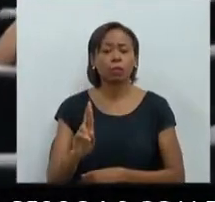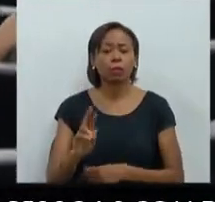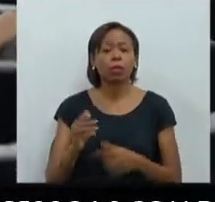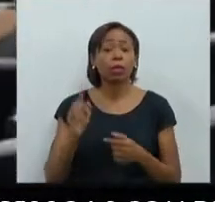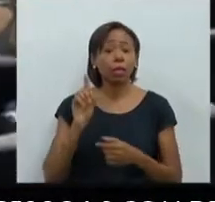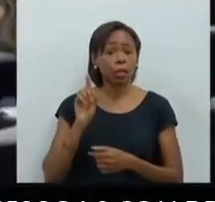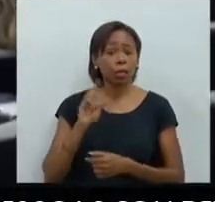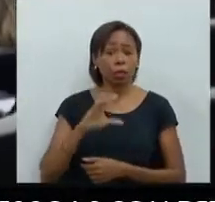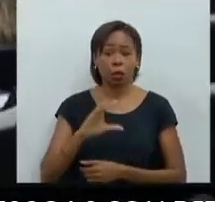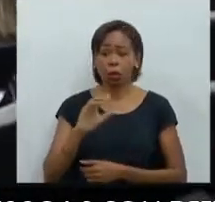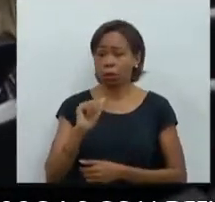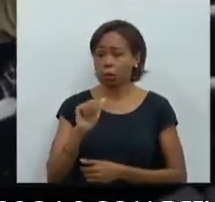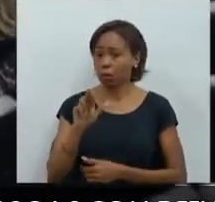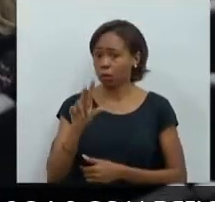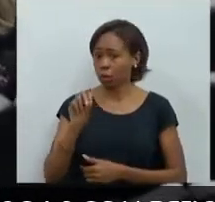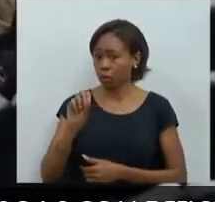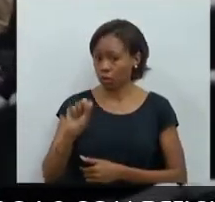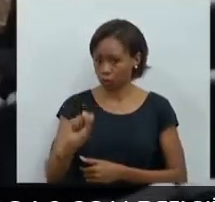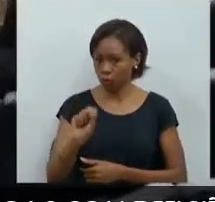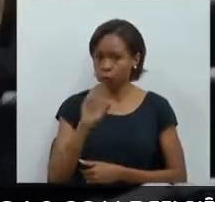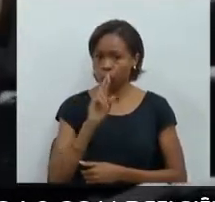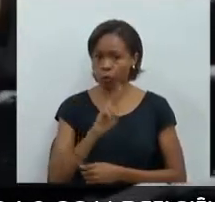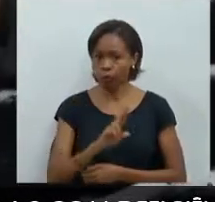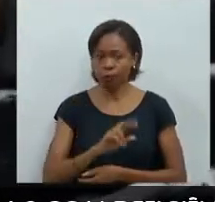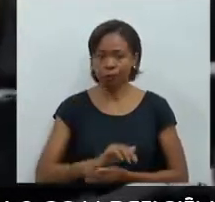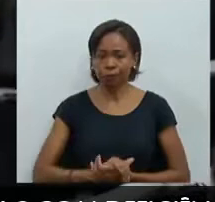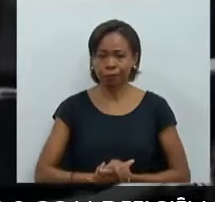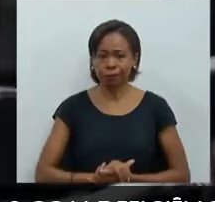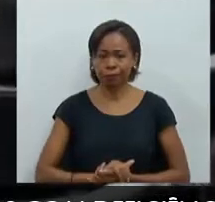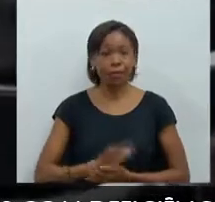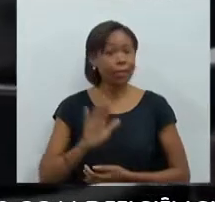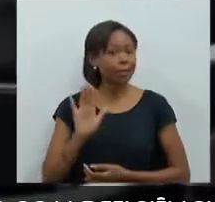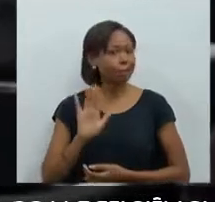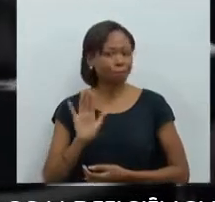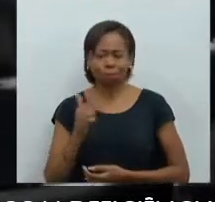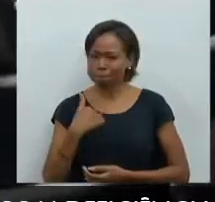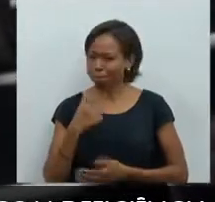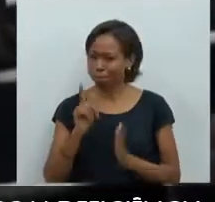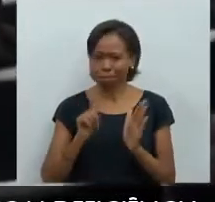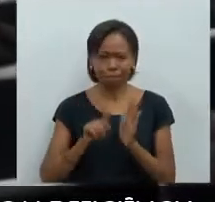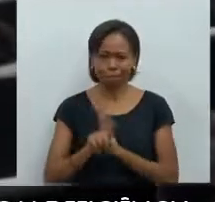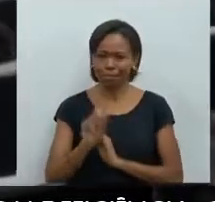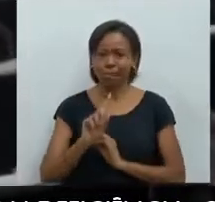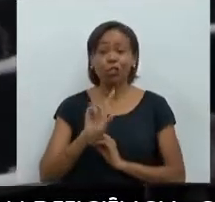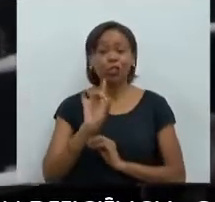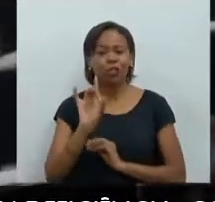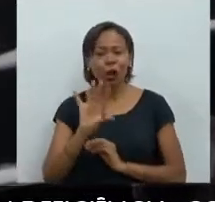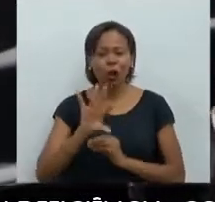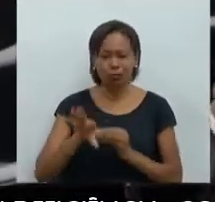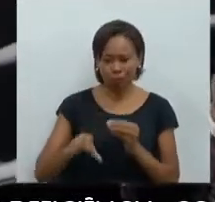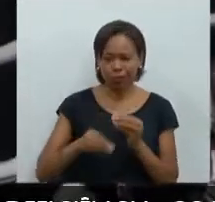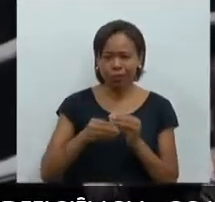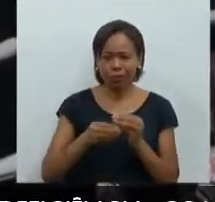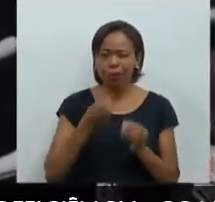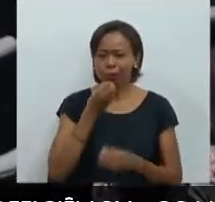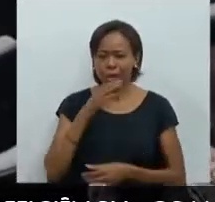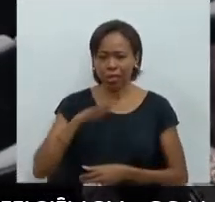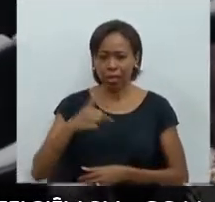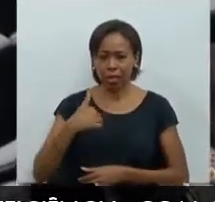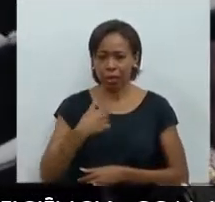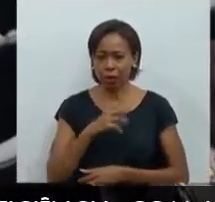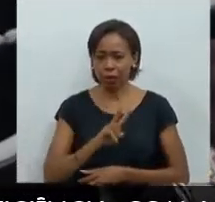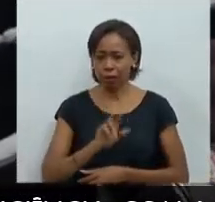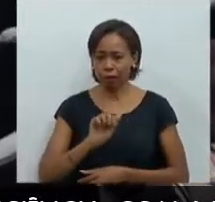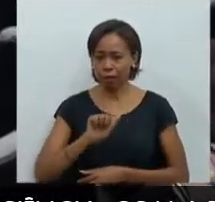é Carlos Eduardo. Na verdade, não é uma pergunta, é um complemento. Pois boa não. Tarde a todos. A Valéria, da Escola Estadual Dr.